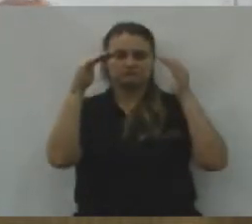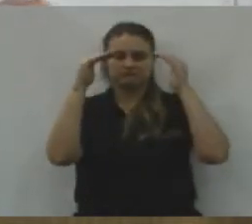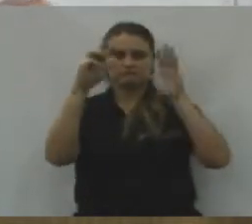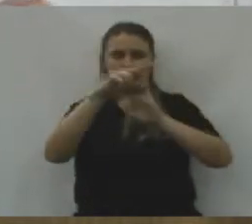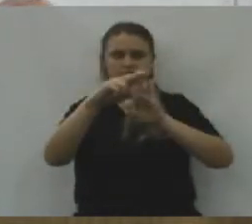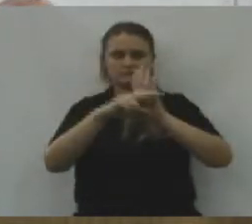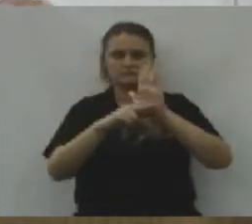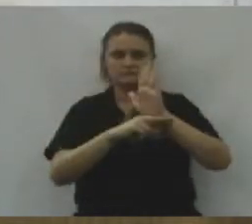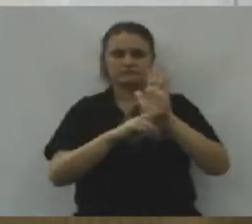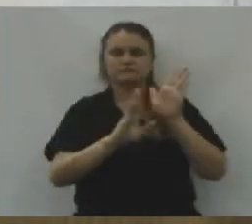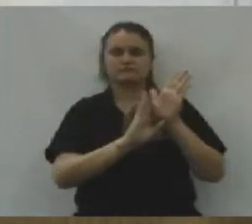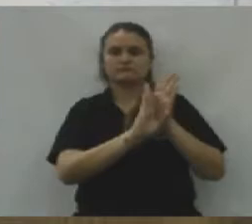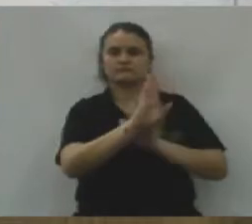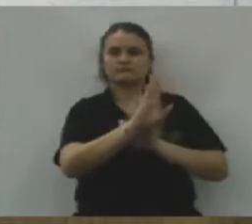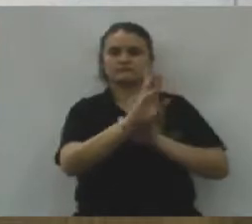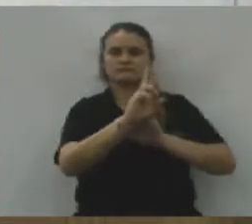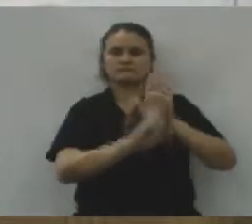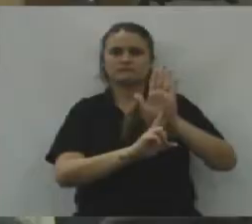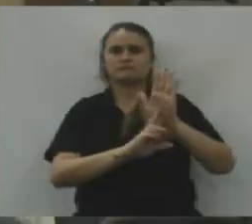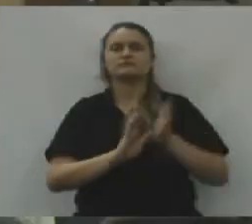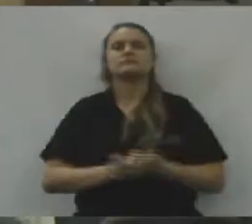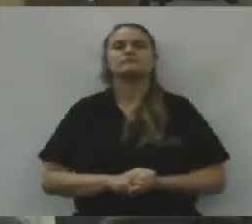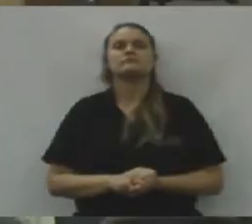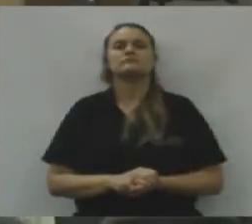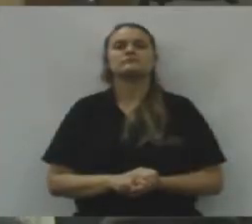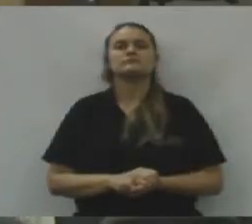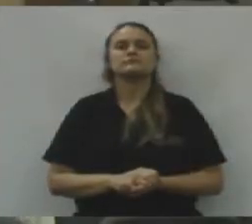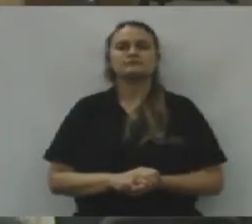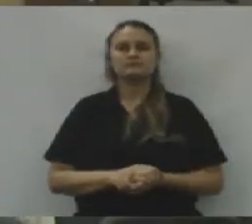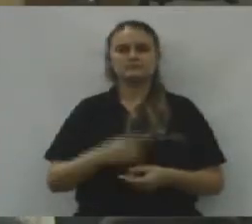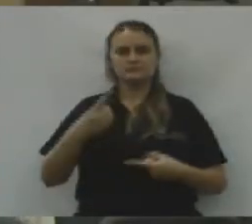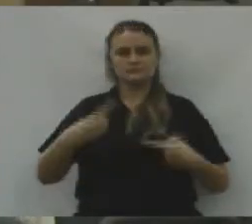com dispensa da redação final, é o parecer. Em discussão?